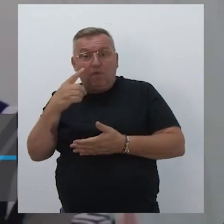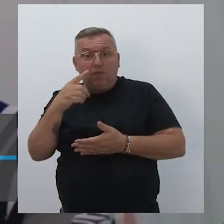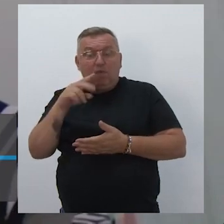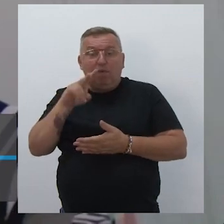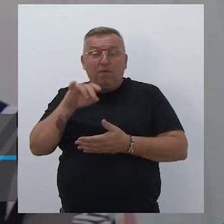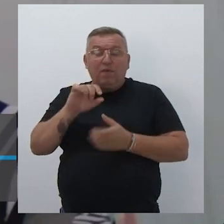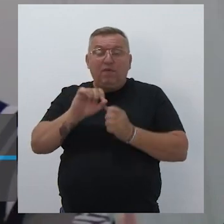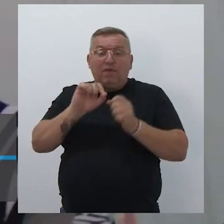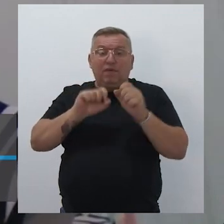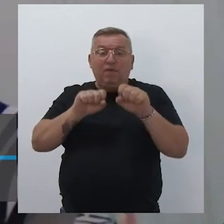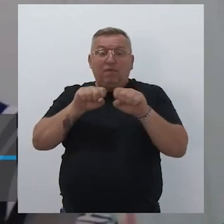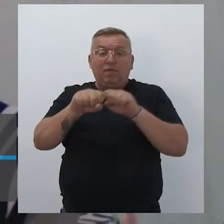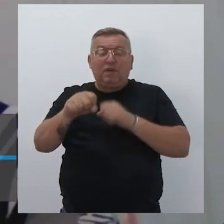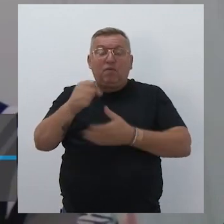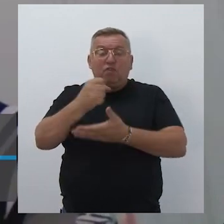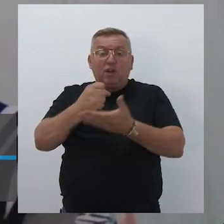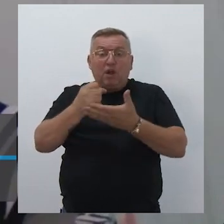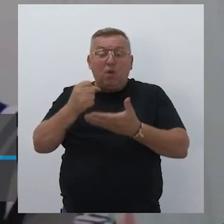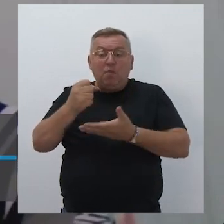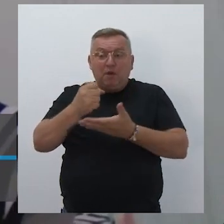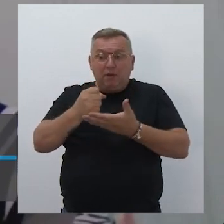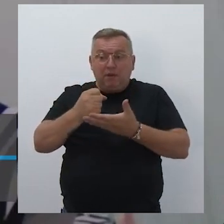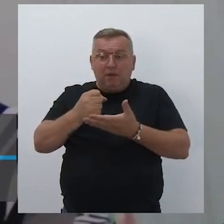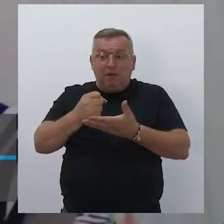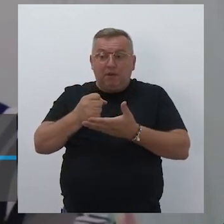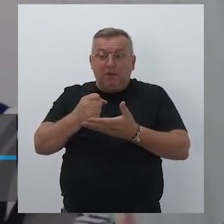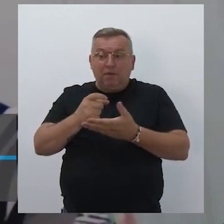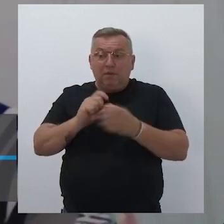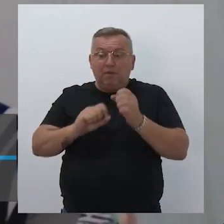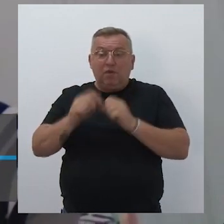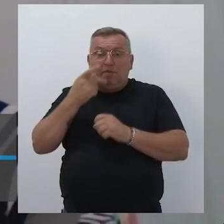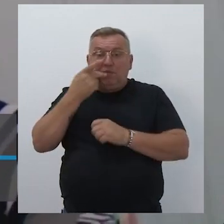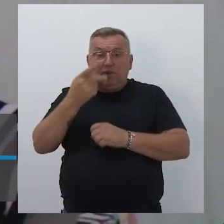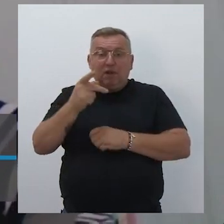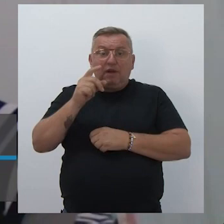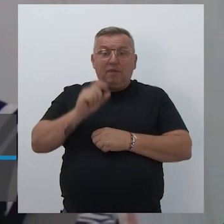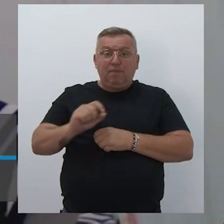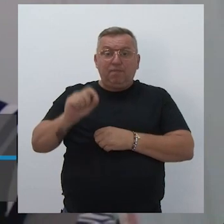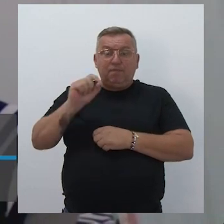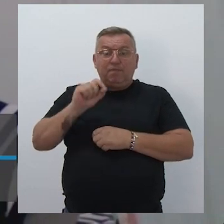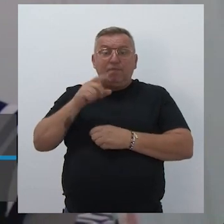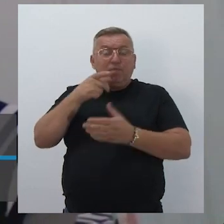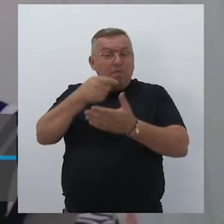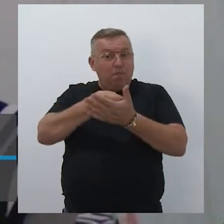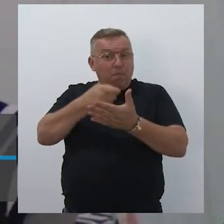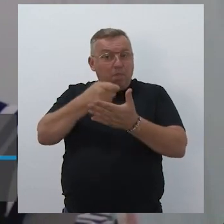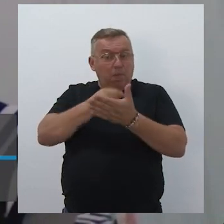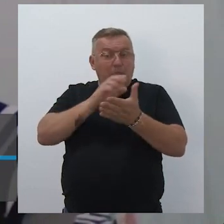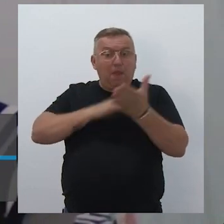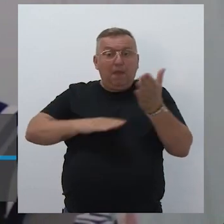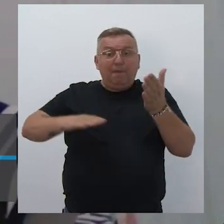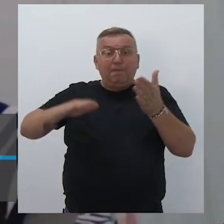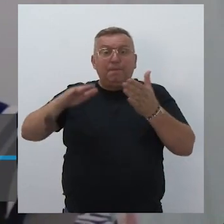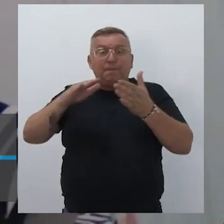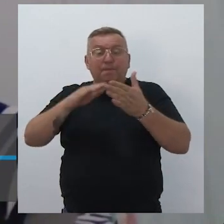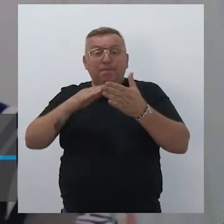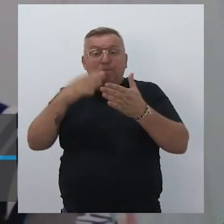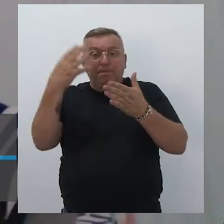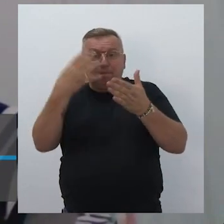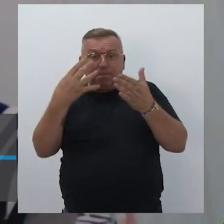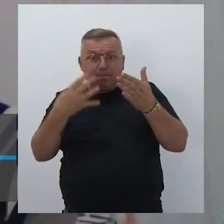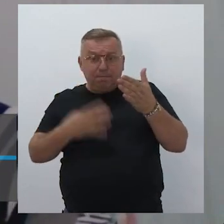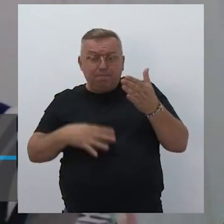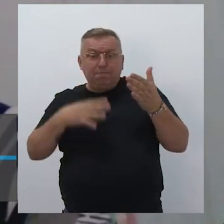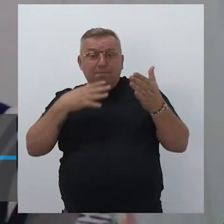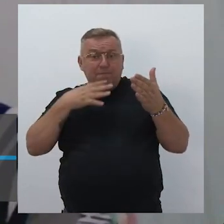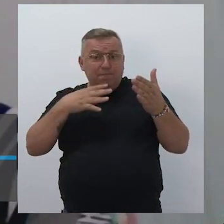somente com a formação geral básica. E a formação geral básica, como eu falei, garante todas as 4 áreas do